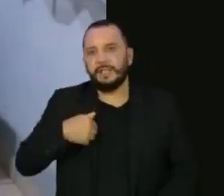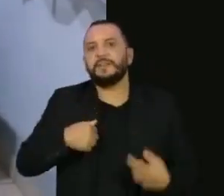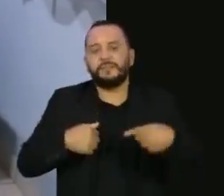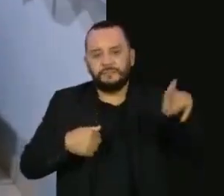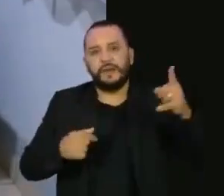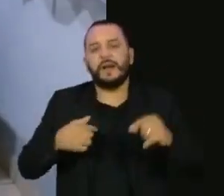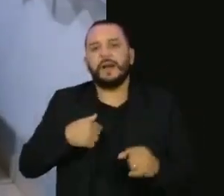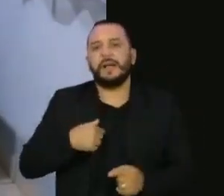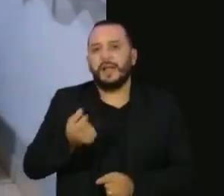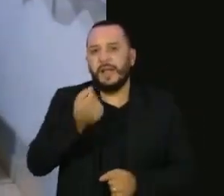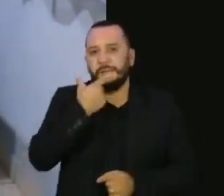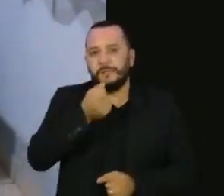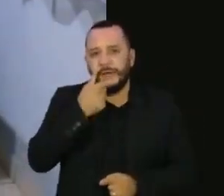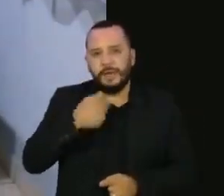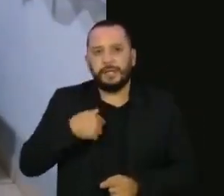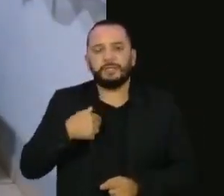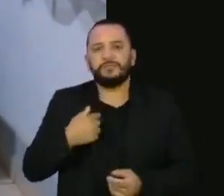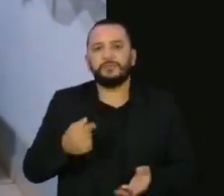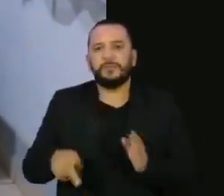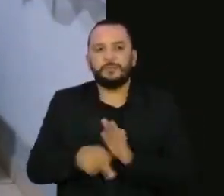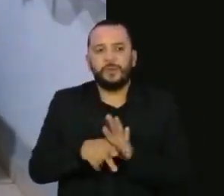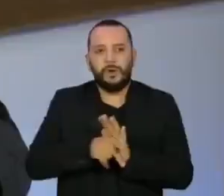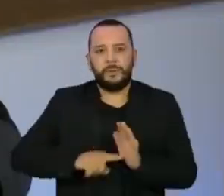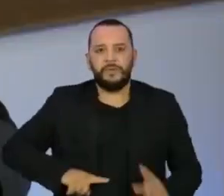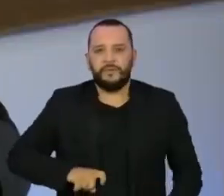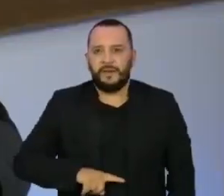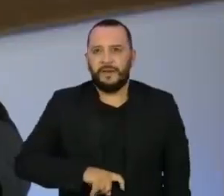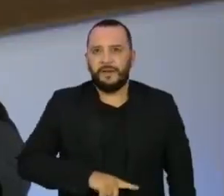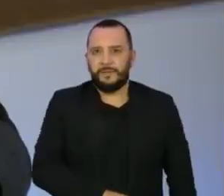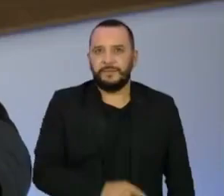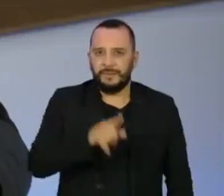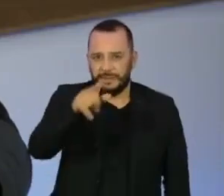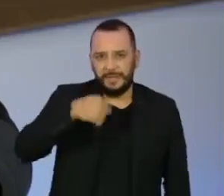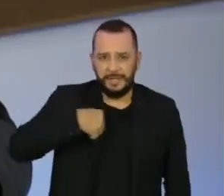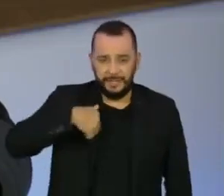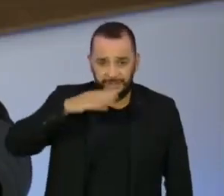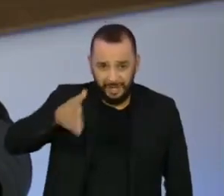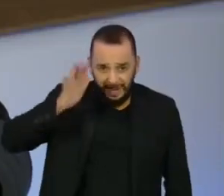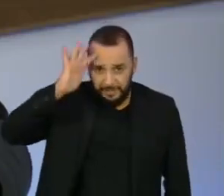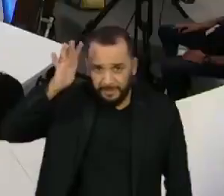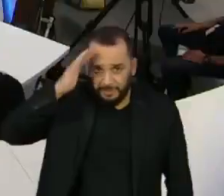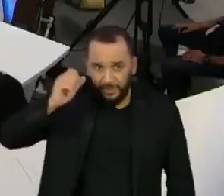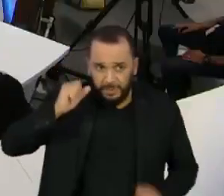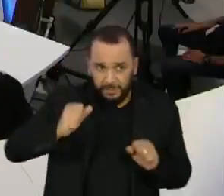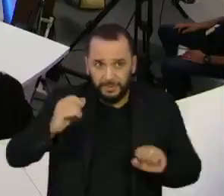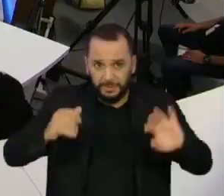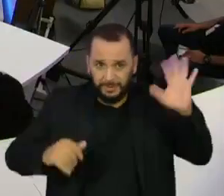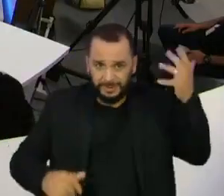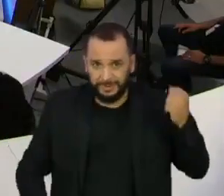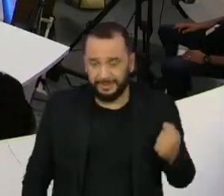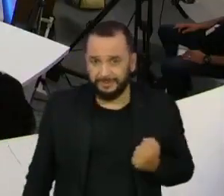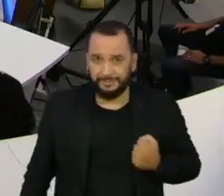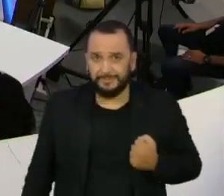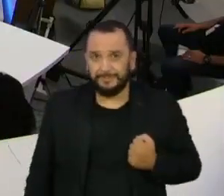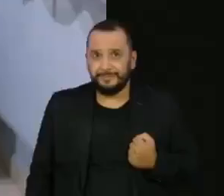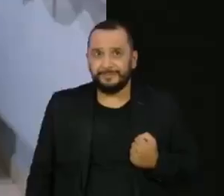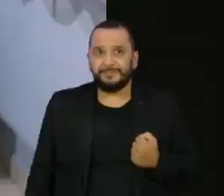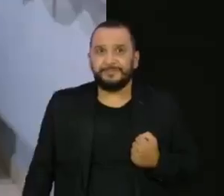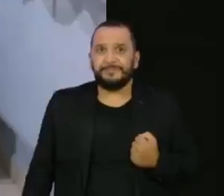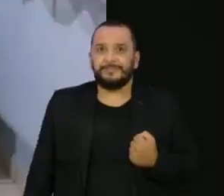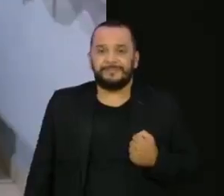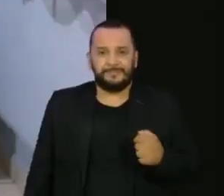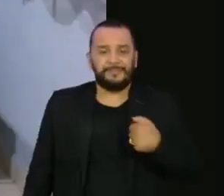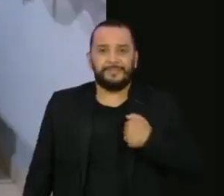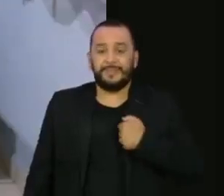de verme. Vocês já imaginaram isso? Algum pesadelo de vocês? Eu nunca imaginei que isso pudesse acontecer, sabe? Eu gostaria até